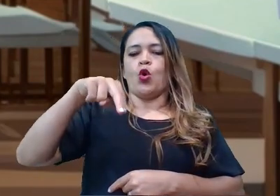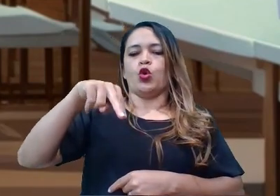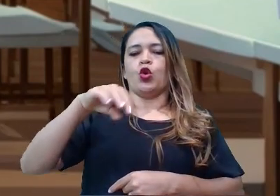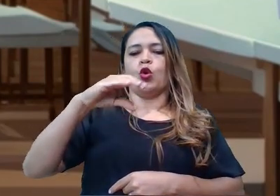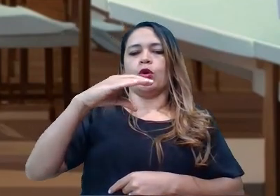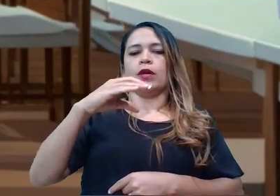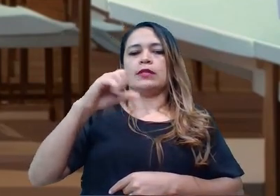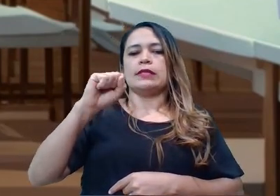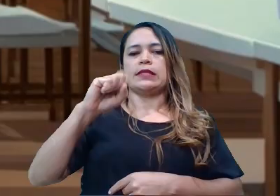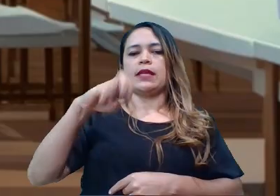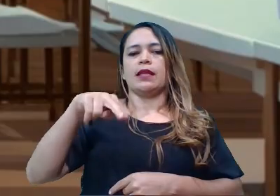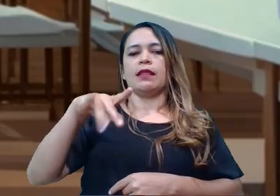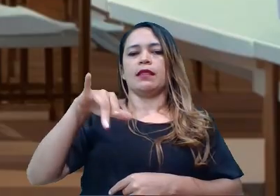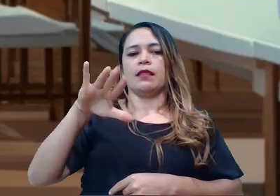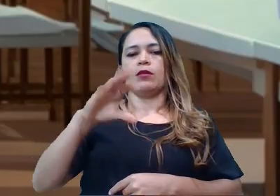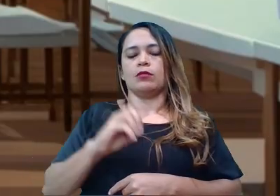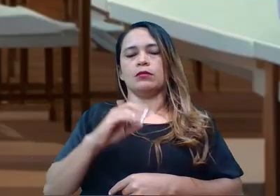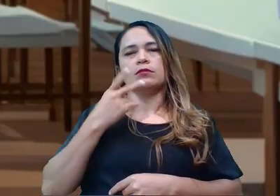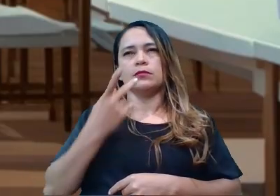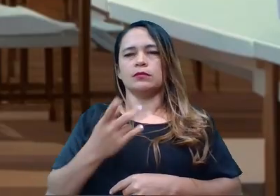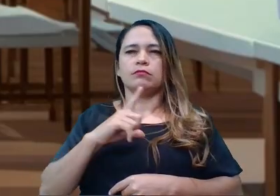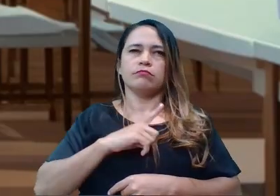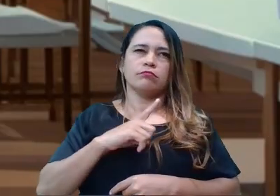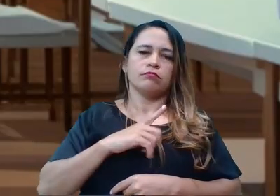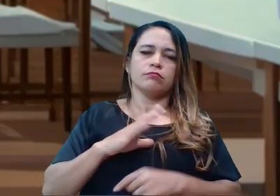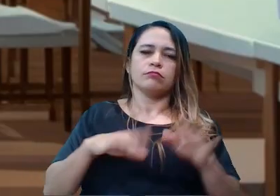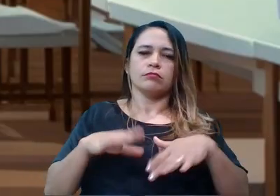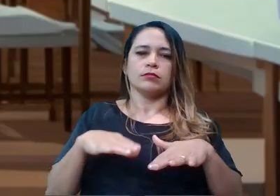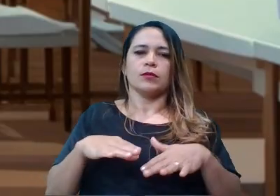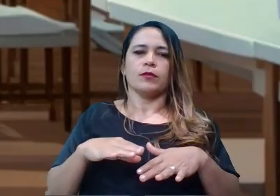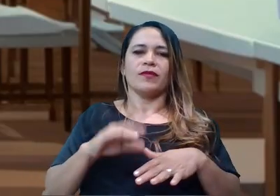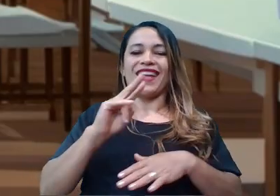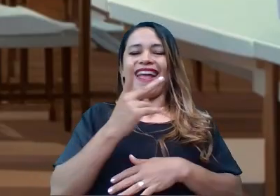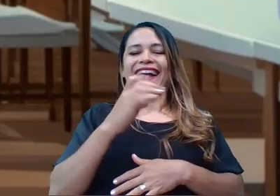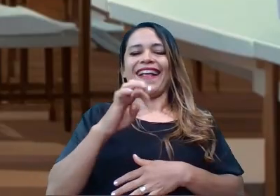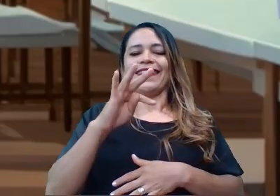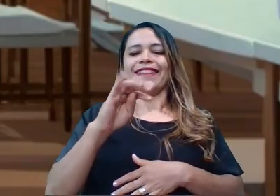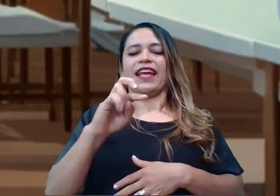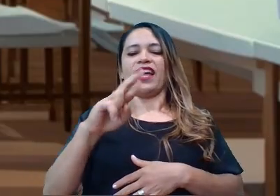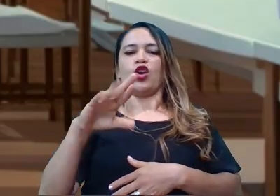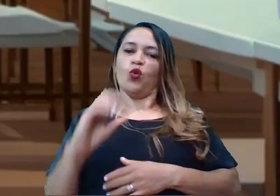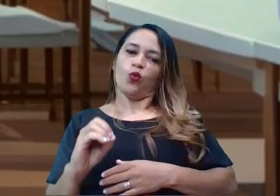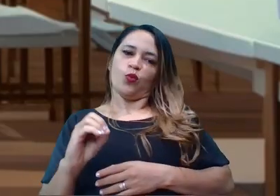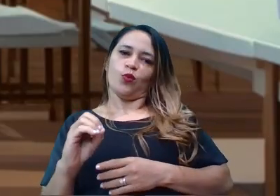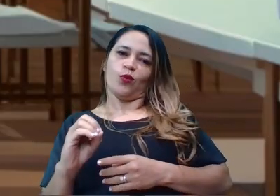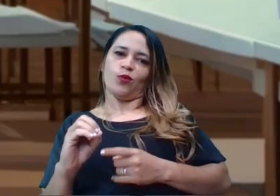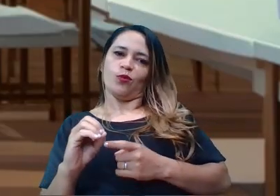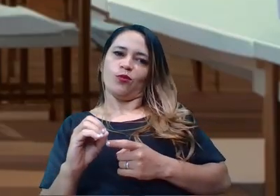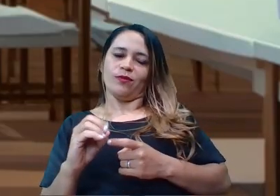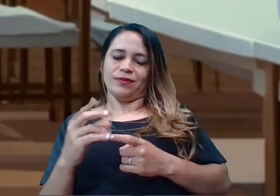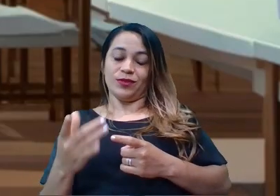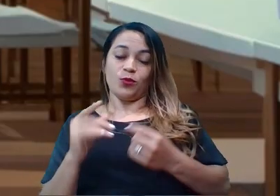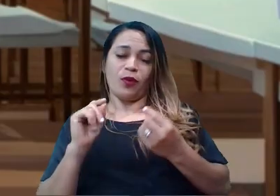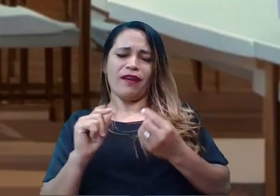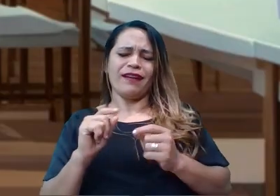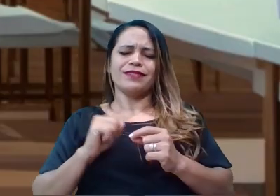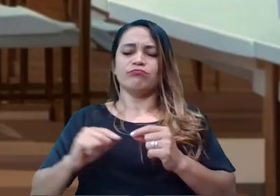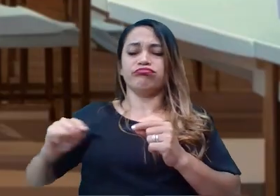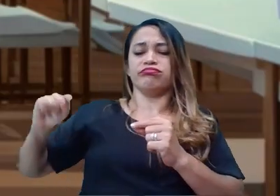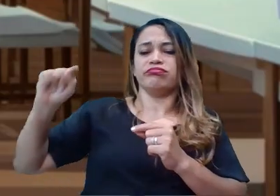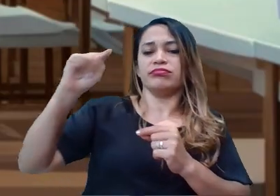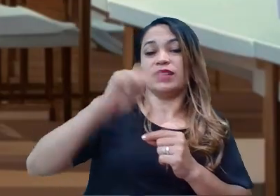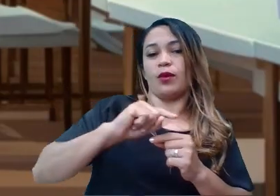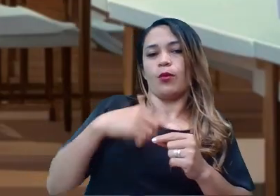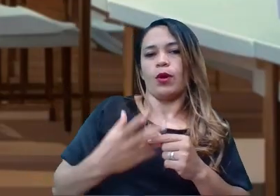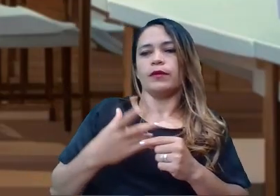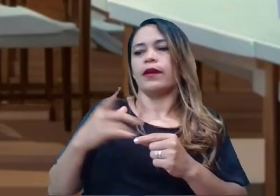monoxênico. Só que a gente vai ter uma situação que é o chamado ciclo heteroxênico. O que é o ciclo heteroxênico? É